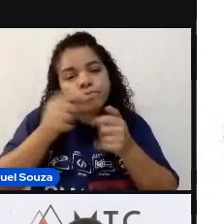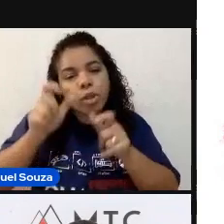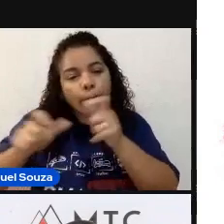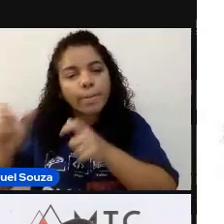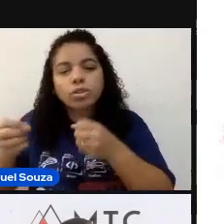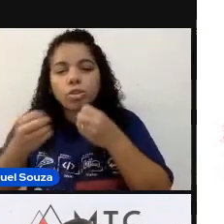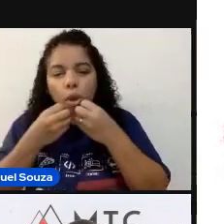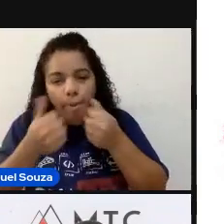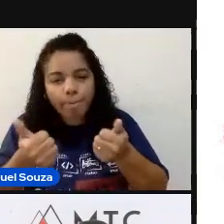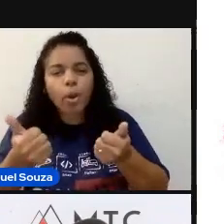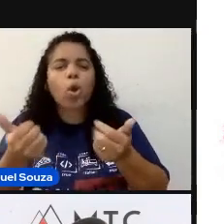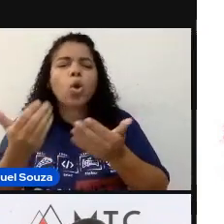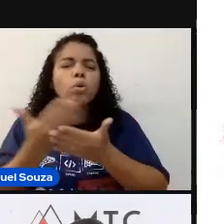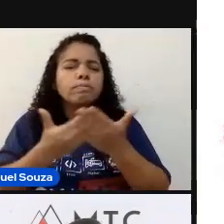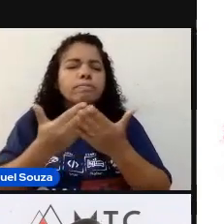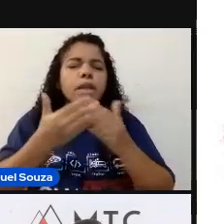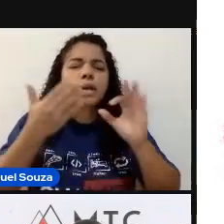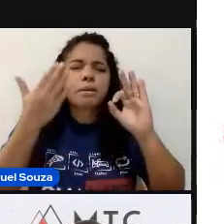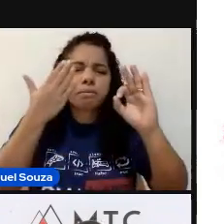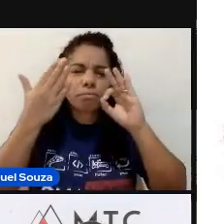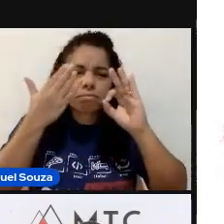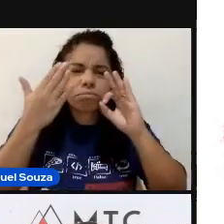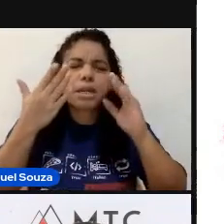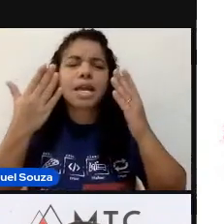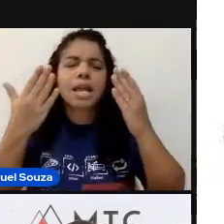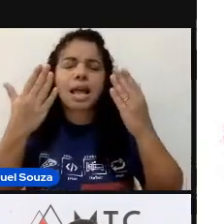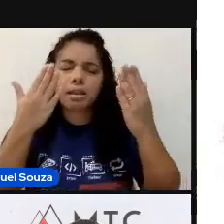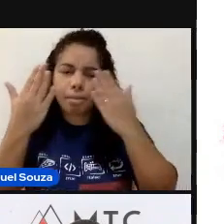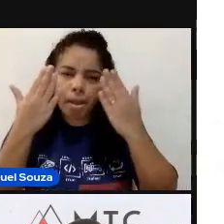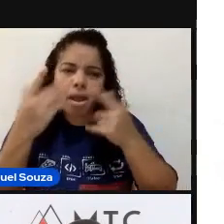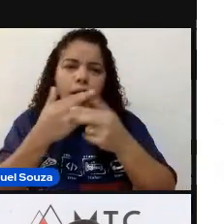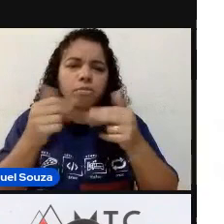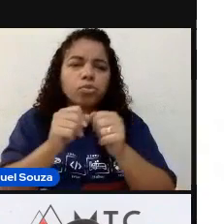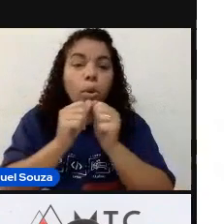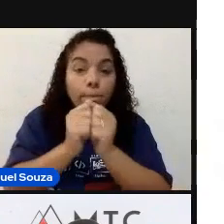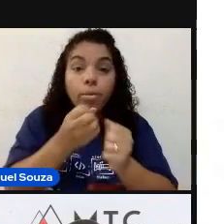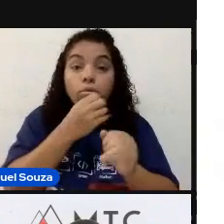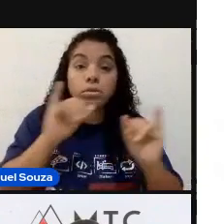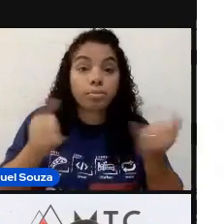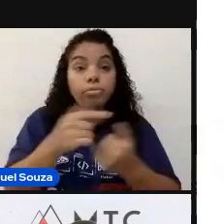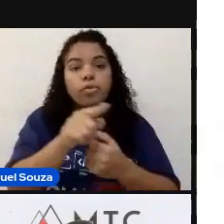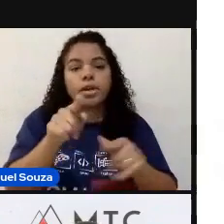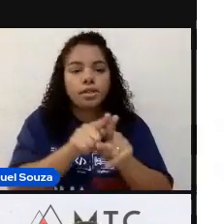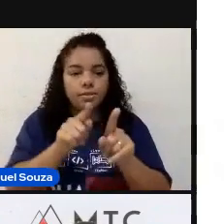terapeuta bom, um psiquiatra bom, porque aí você consegue tirar proveito disso.